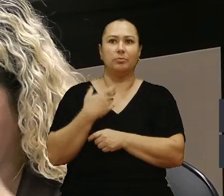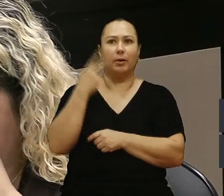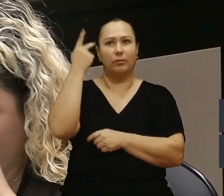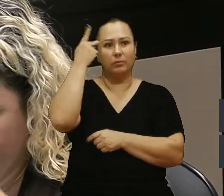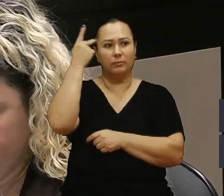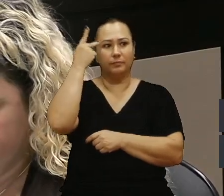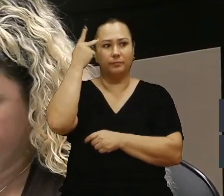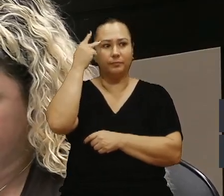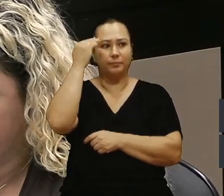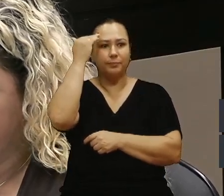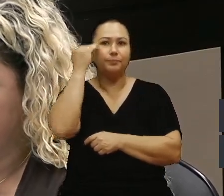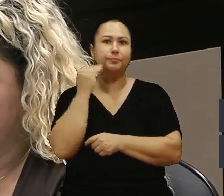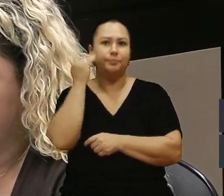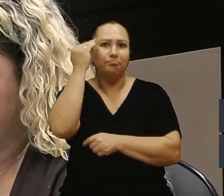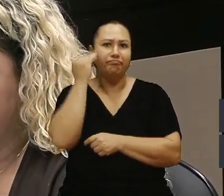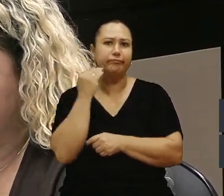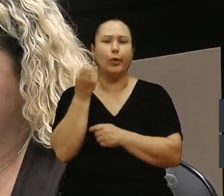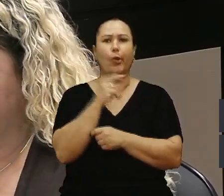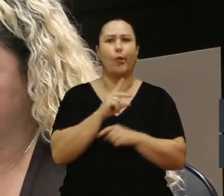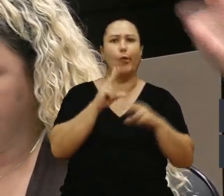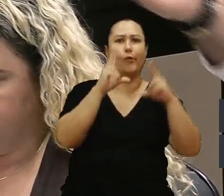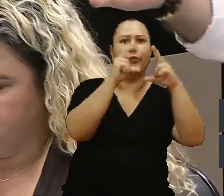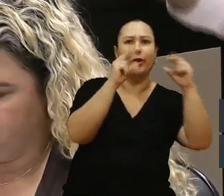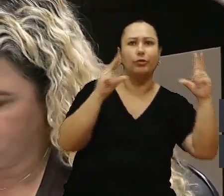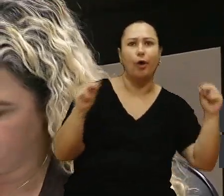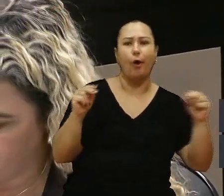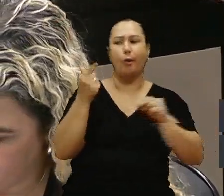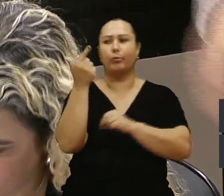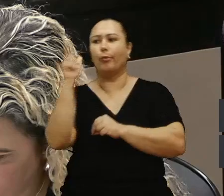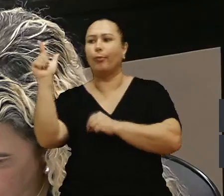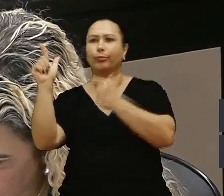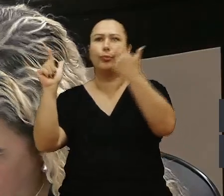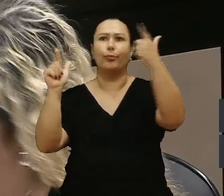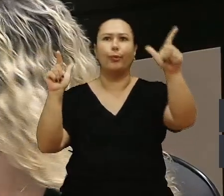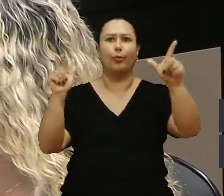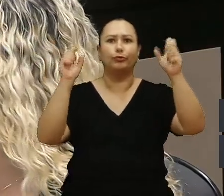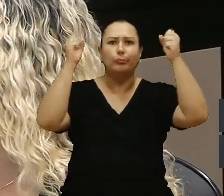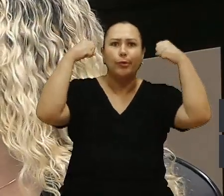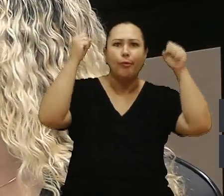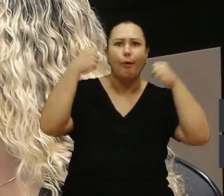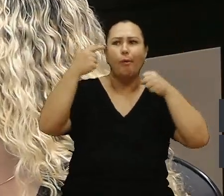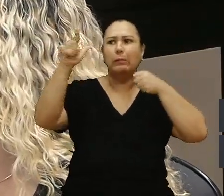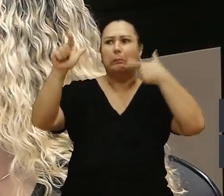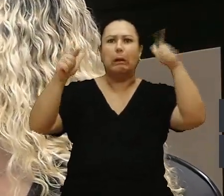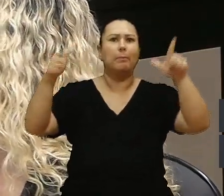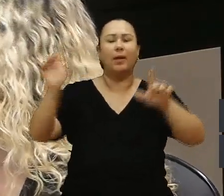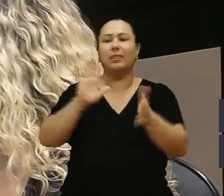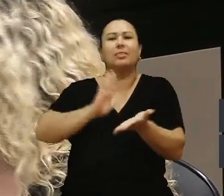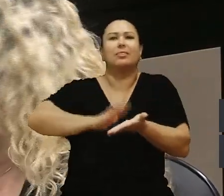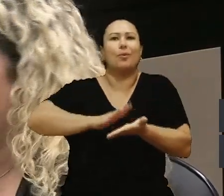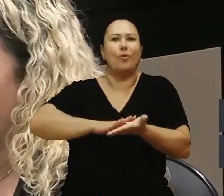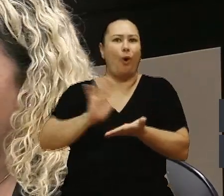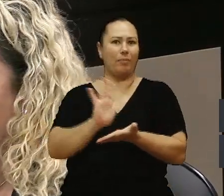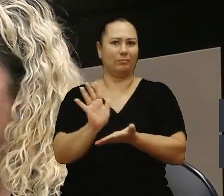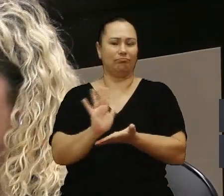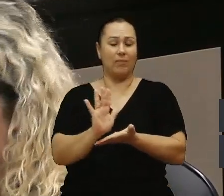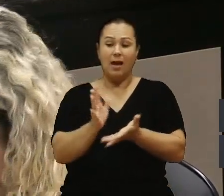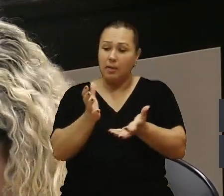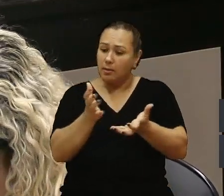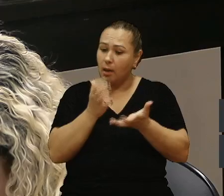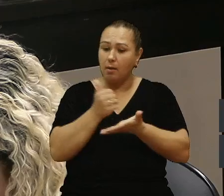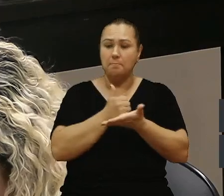como Florianópolis, como a cidade do João Rodrigues, Chapecó, por aí vai, né? A gente não cobra isso. A gente quer só o básico,